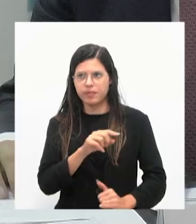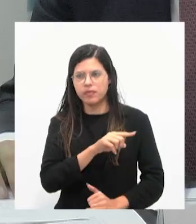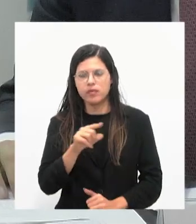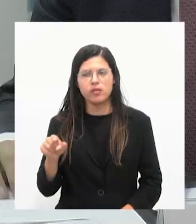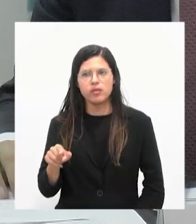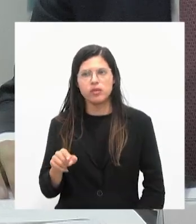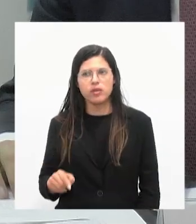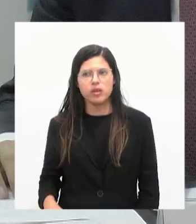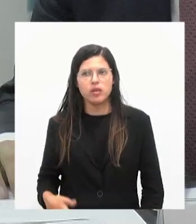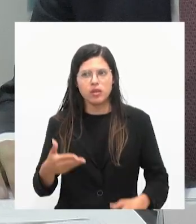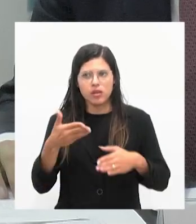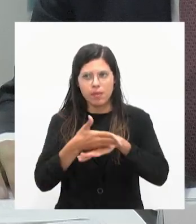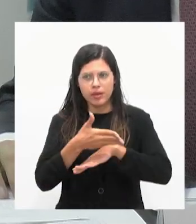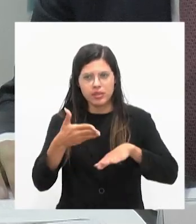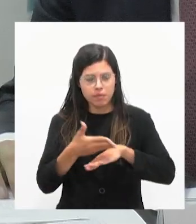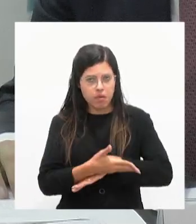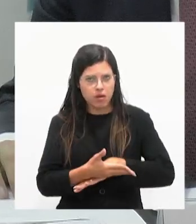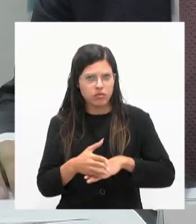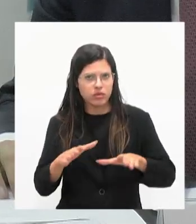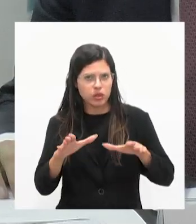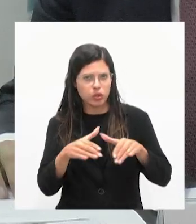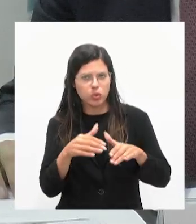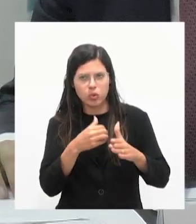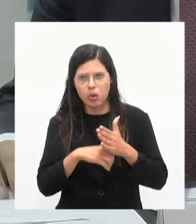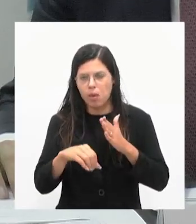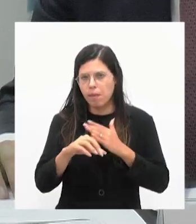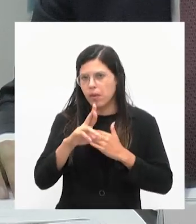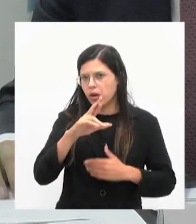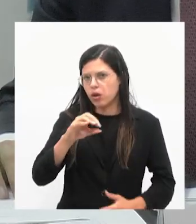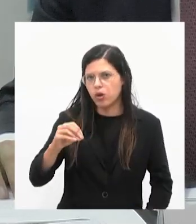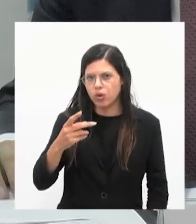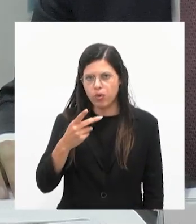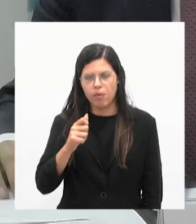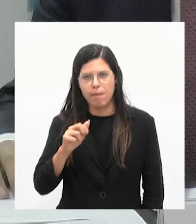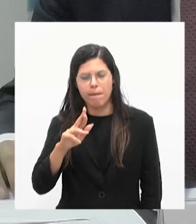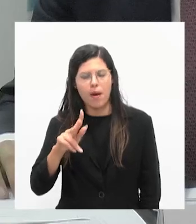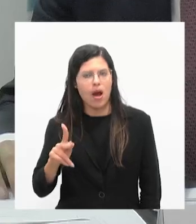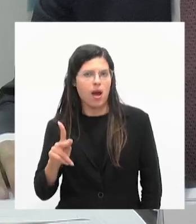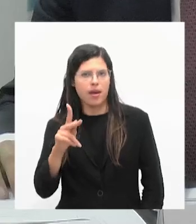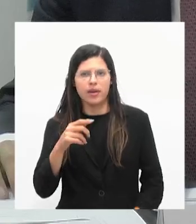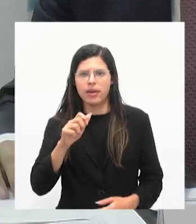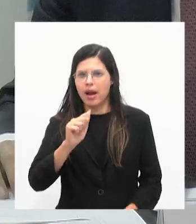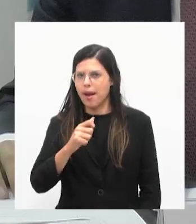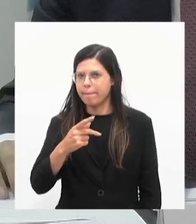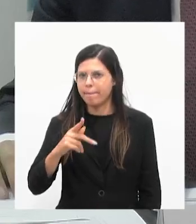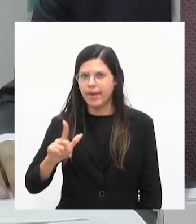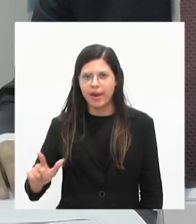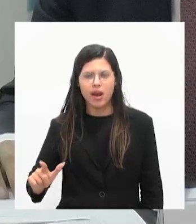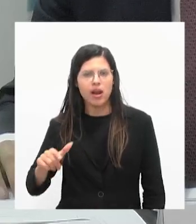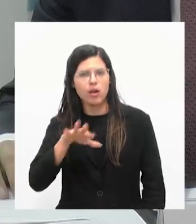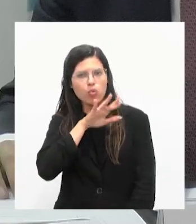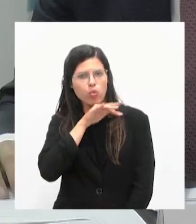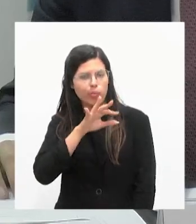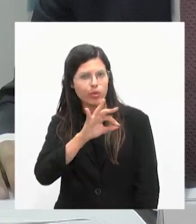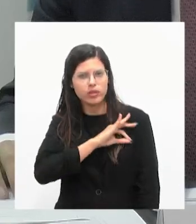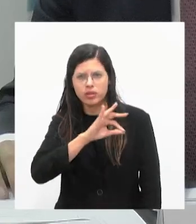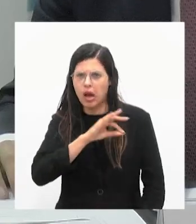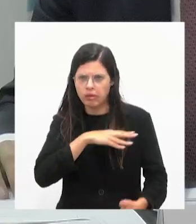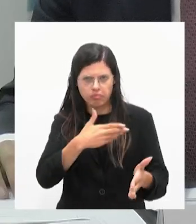fazendo parte dessa máfia, seja Rio Parque, seja a PL, seja mal policial, seja você quem